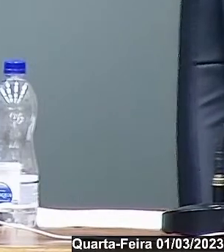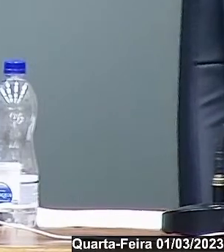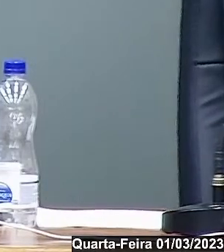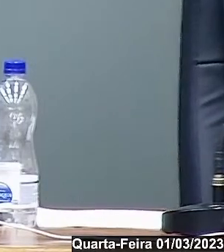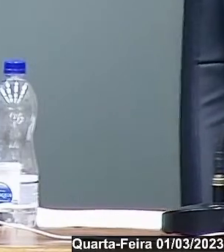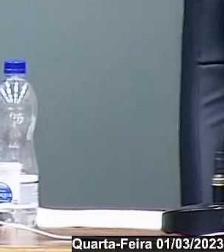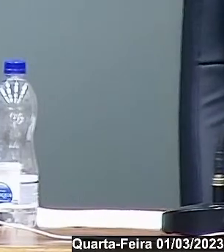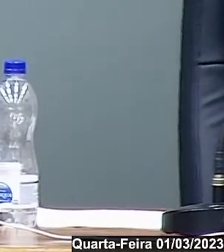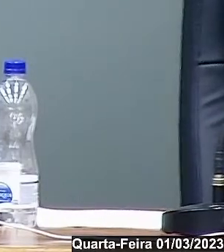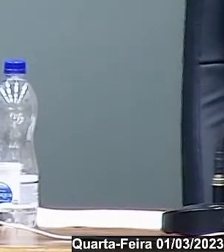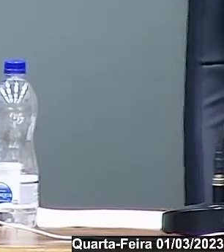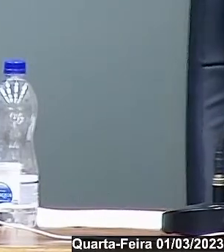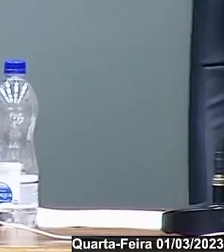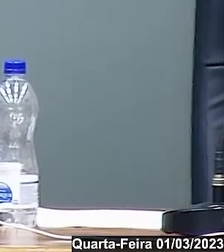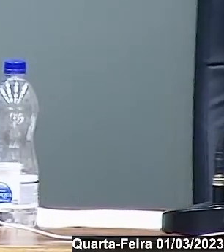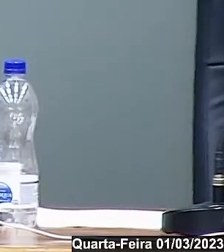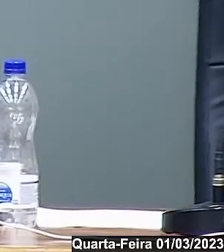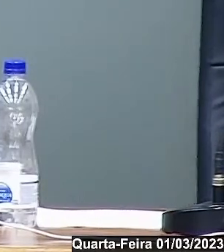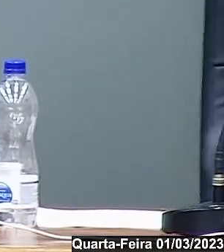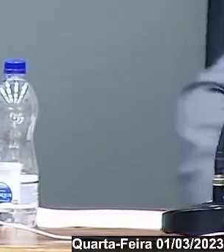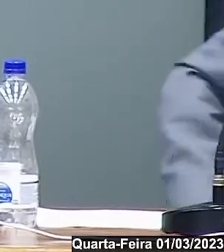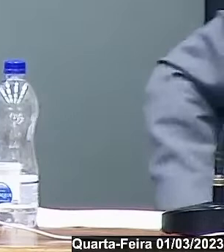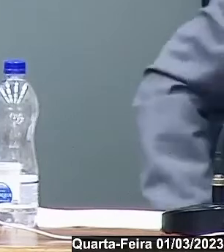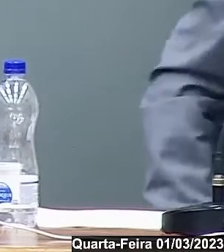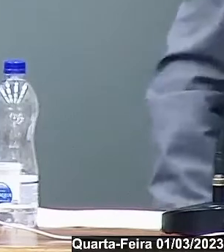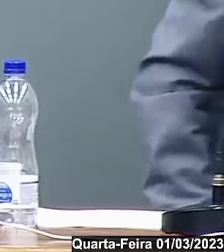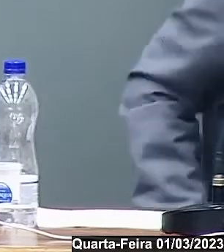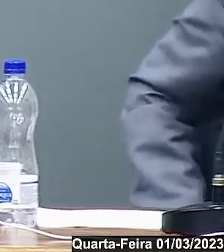tenham contribuído para o município. Presidente.